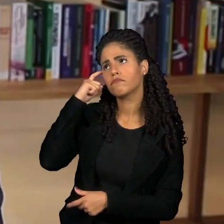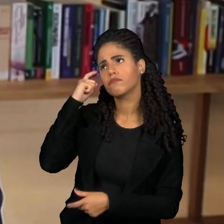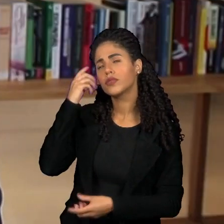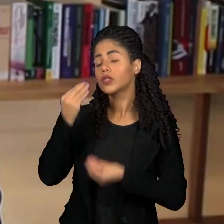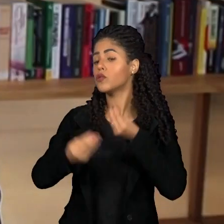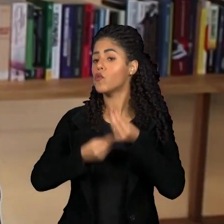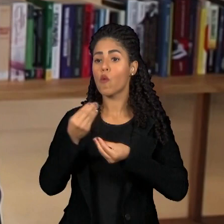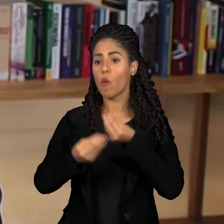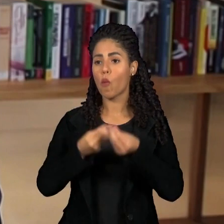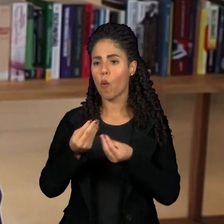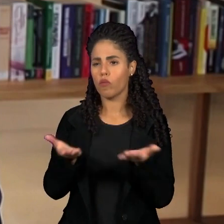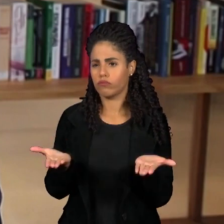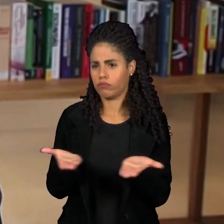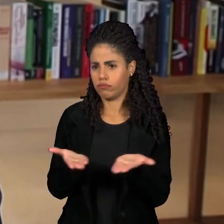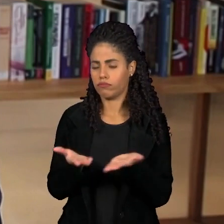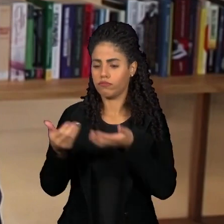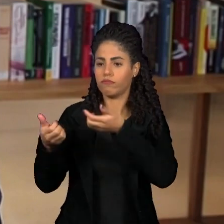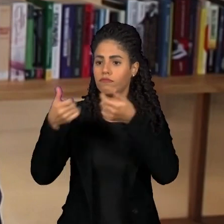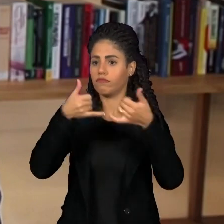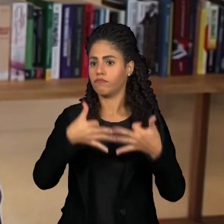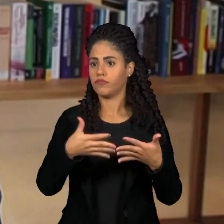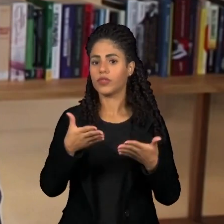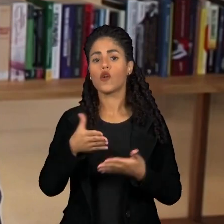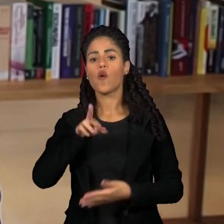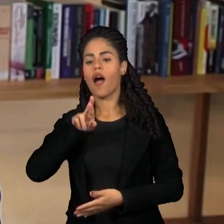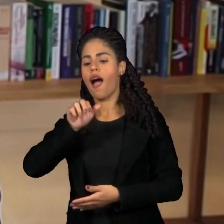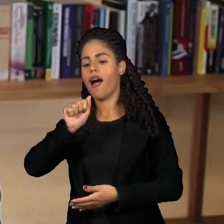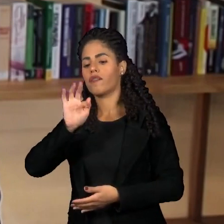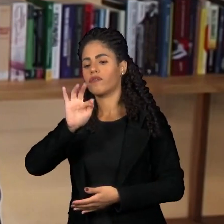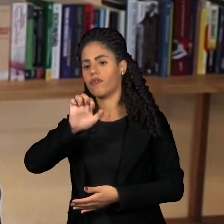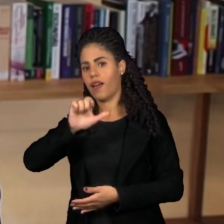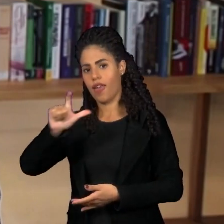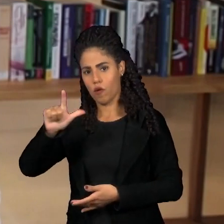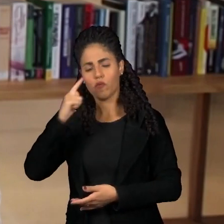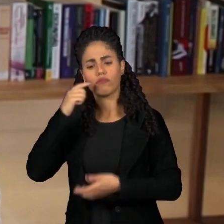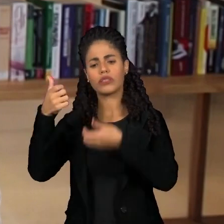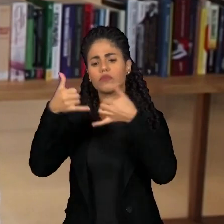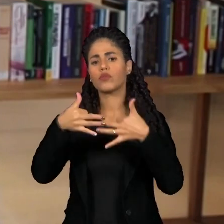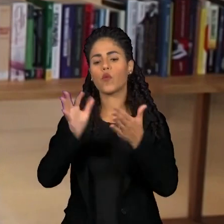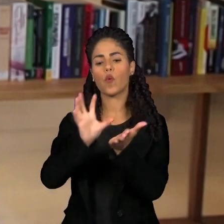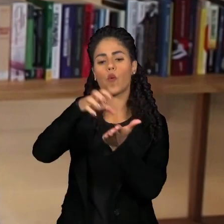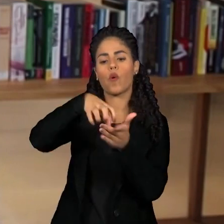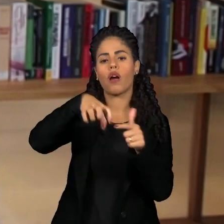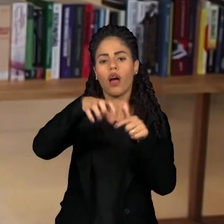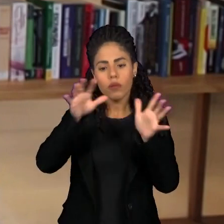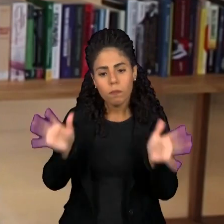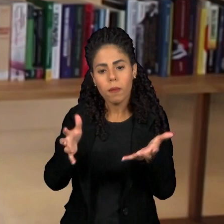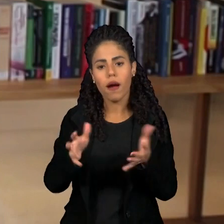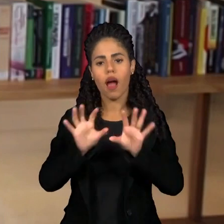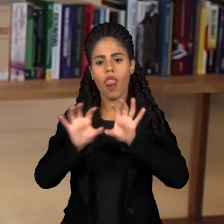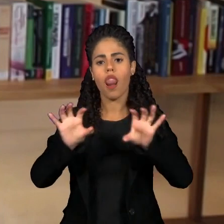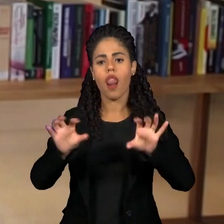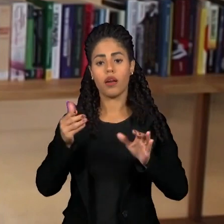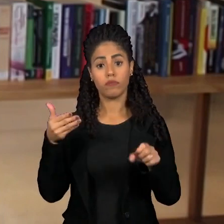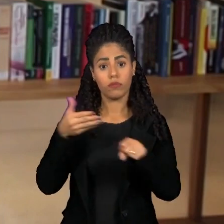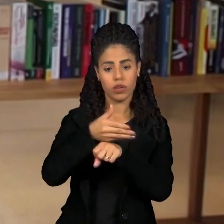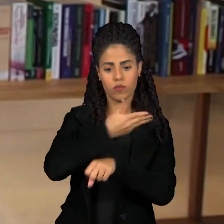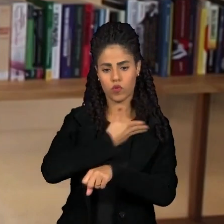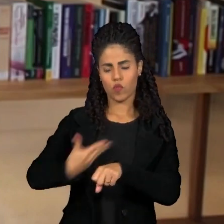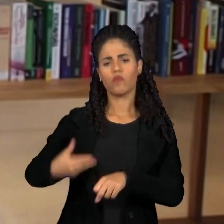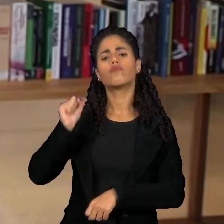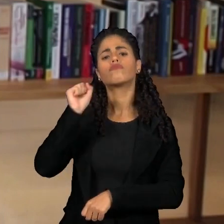até pensando no que acabou de dizer o Rafael, é que o Centrão tem um incentivo a participar do governo. Não é só fisiologismo